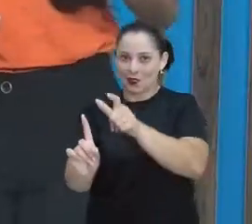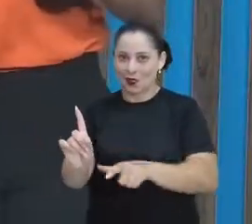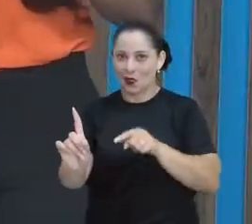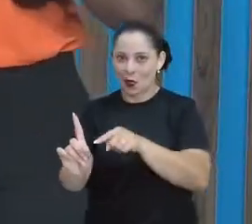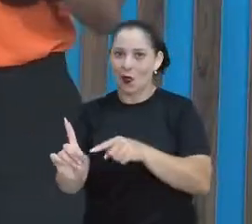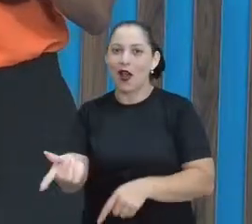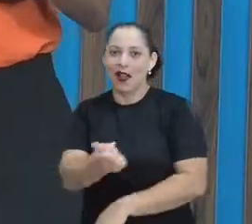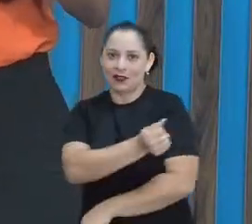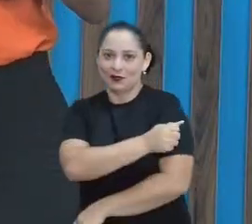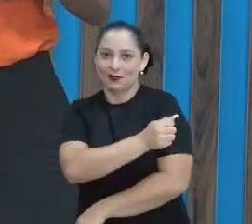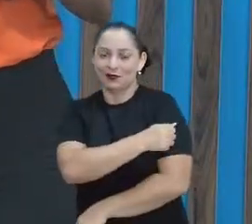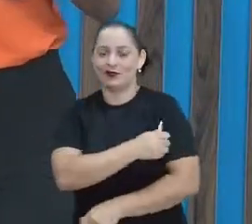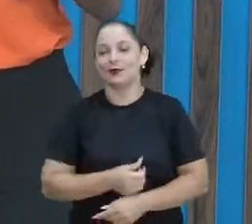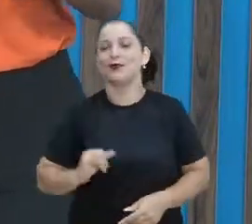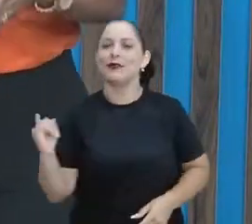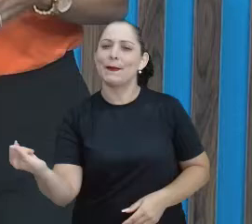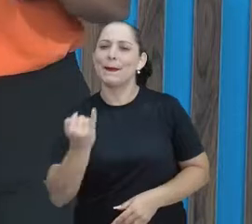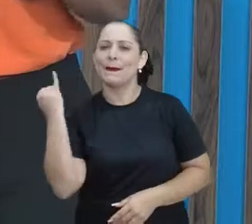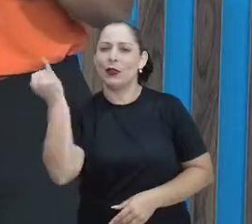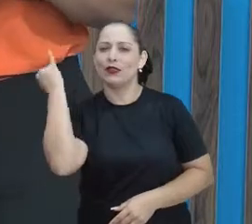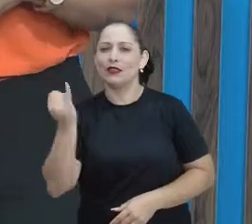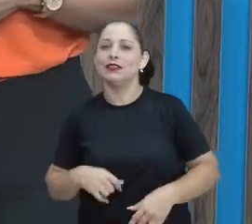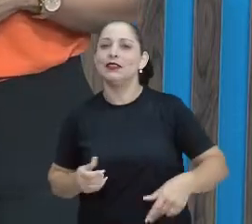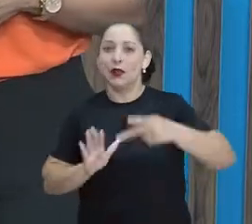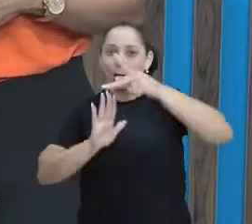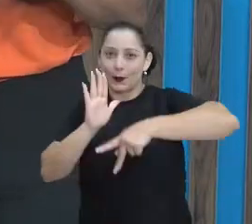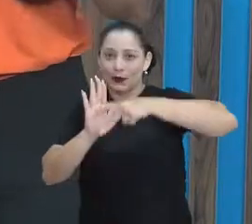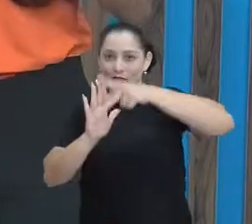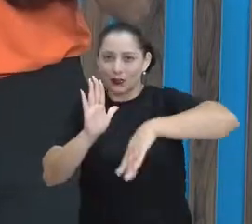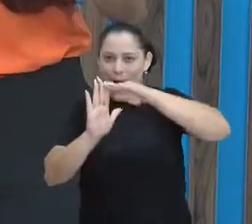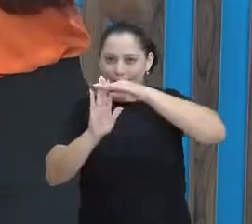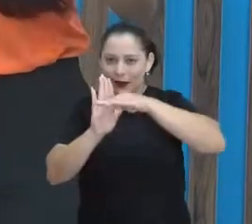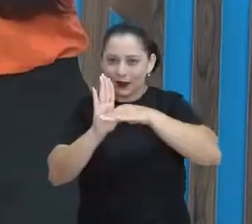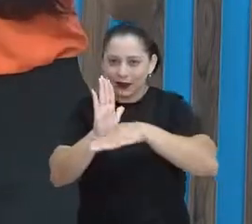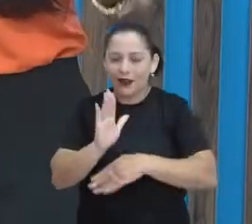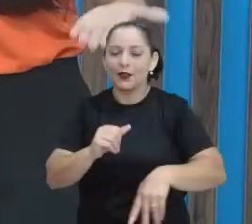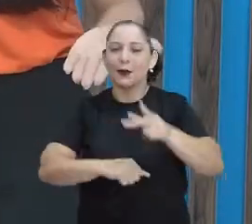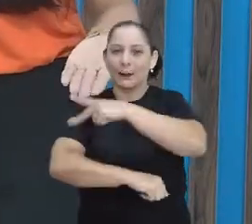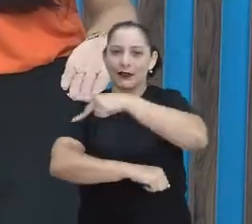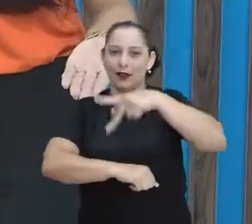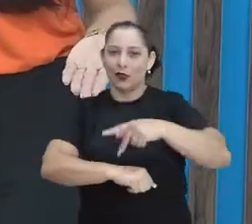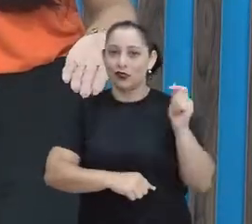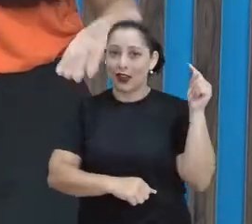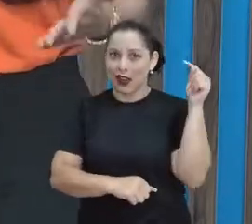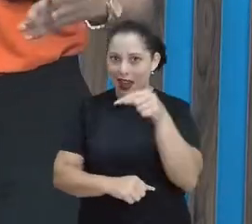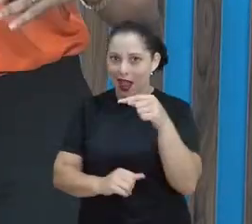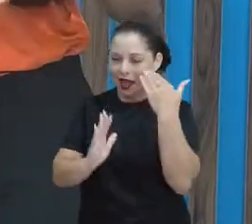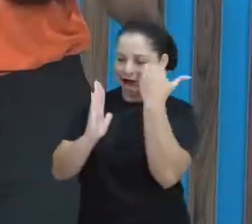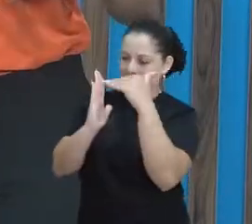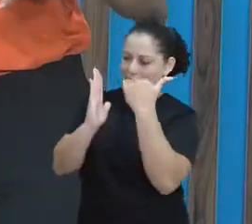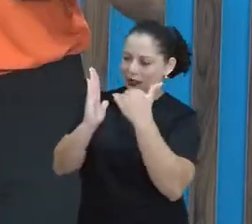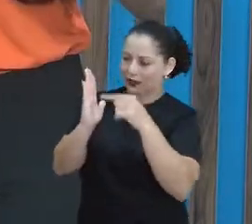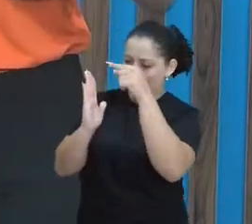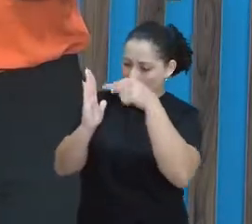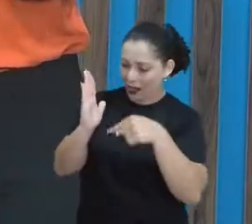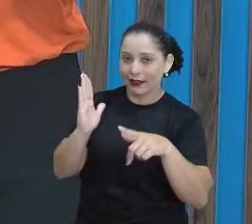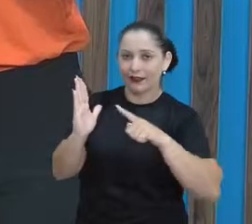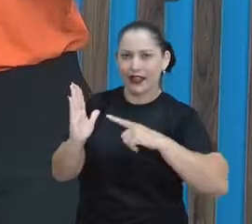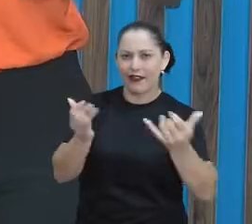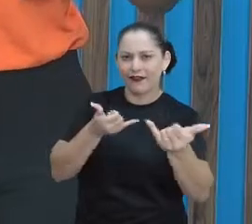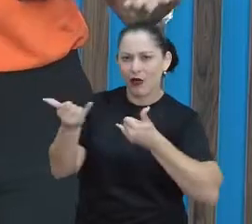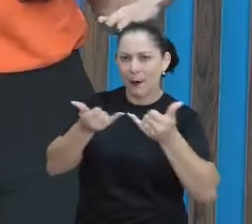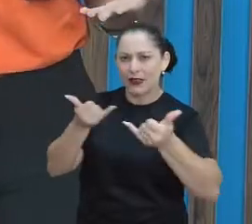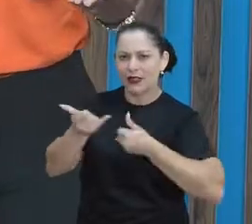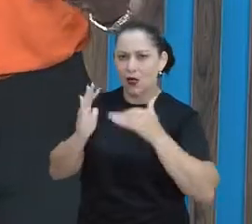a importância do plano pedagógico especializado, porque lá vai ter a informação, as informações vão